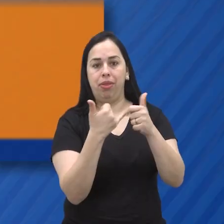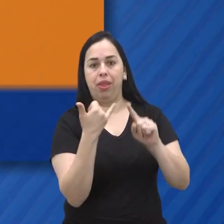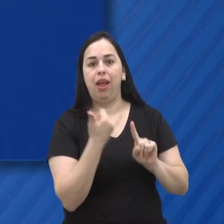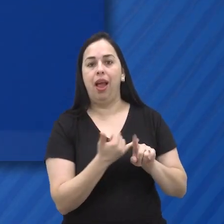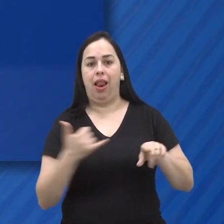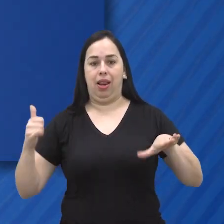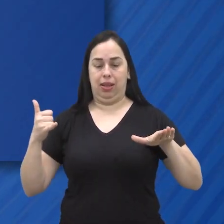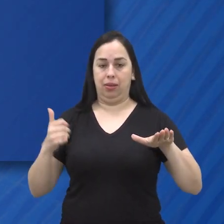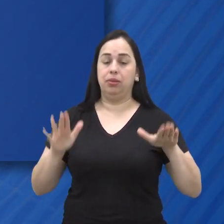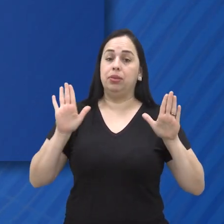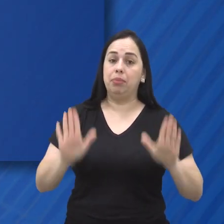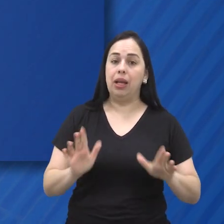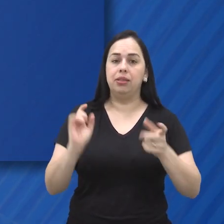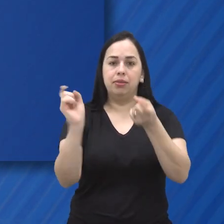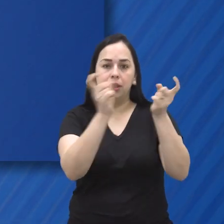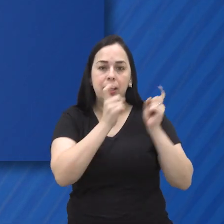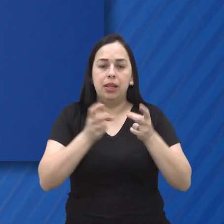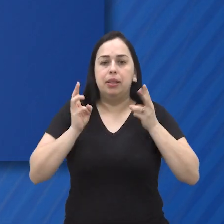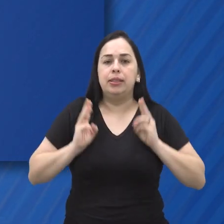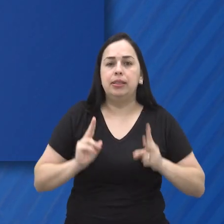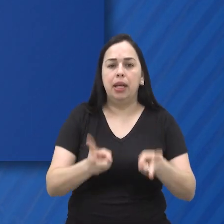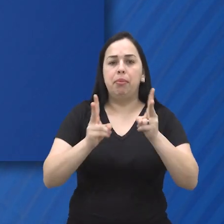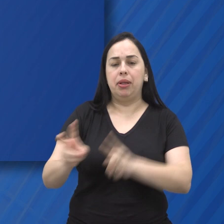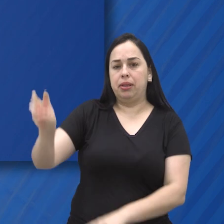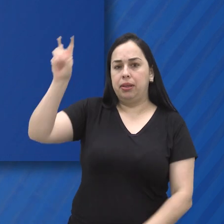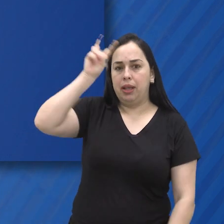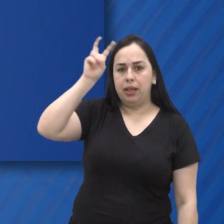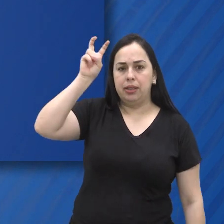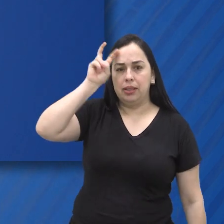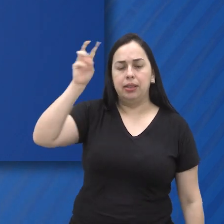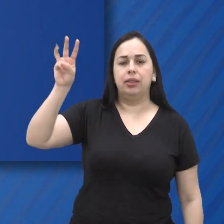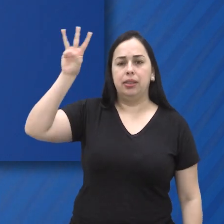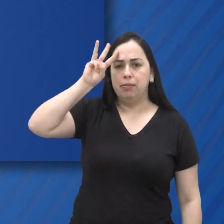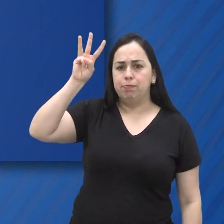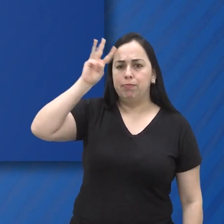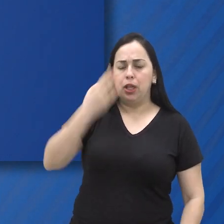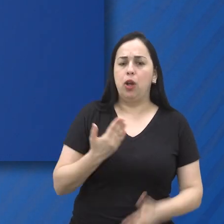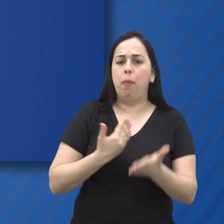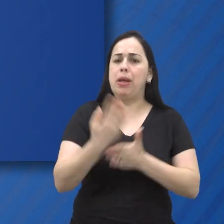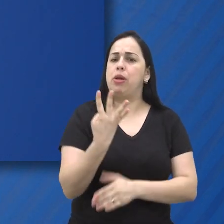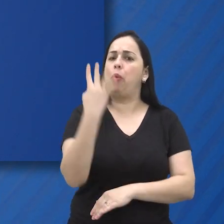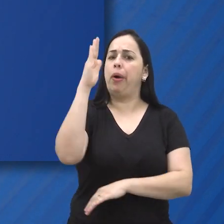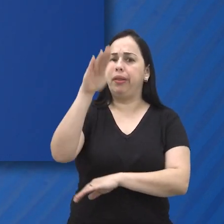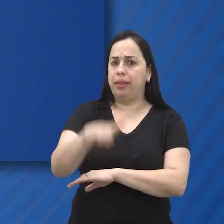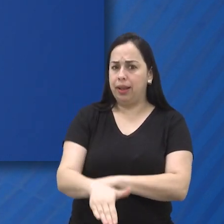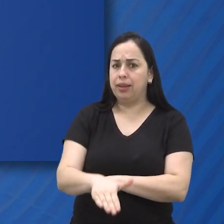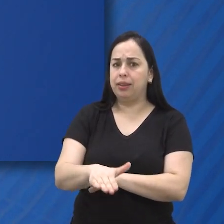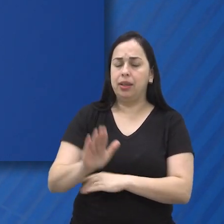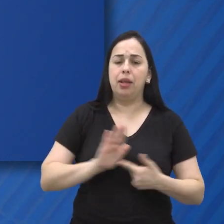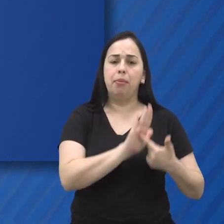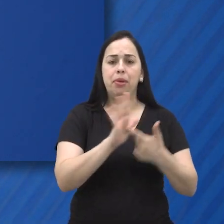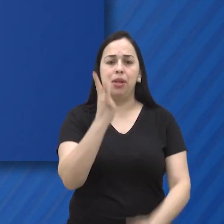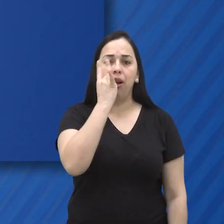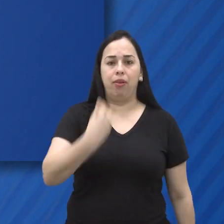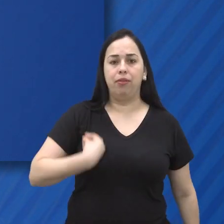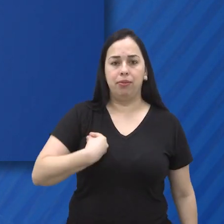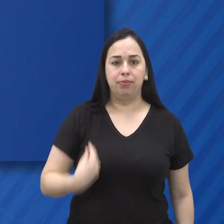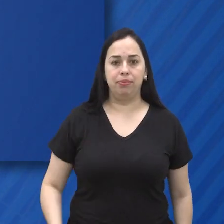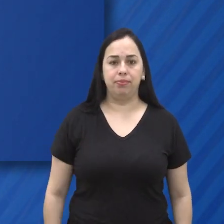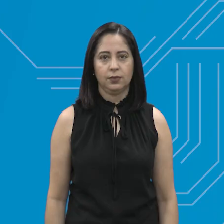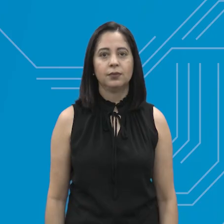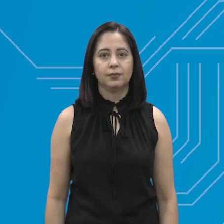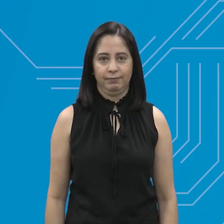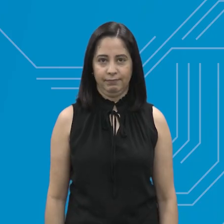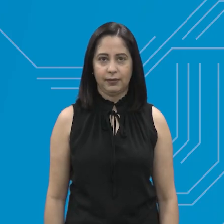elétricos. As sessões de Câmara são realizadas todas as terças e quintas, a partir das 4 horas da tarde, com transmissão ao